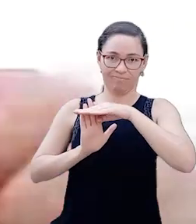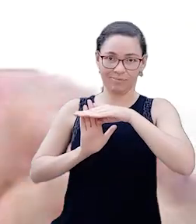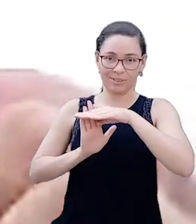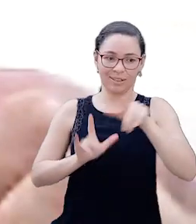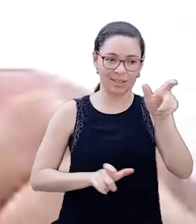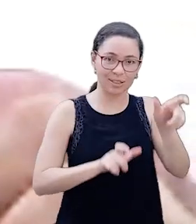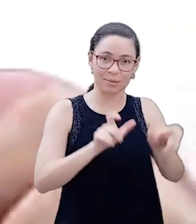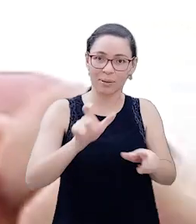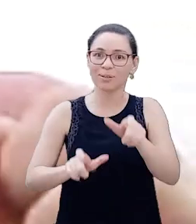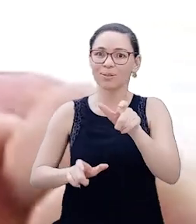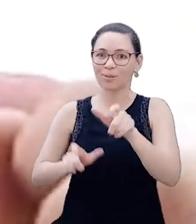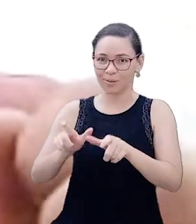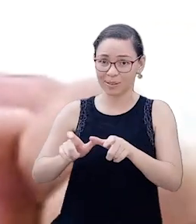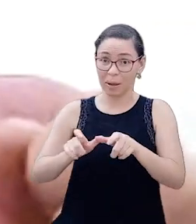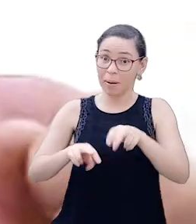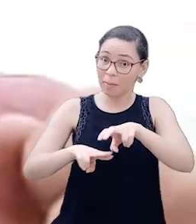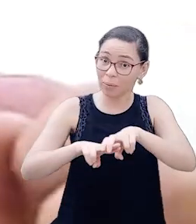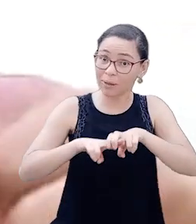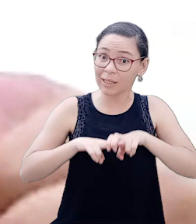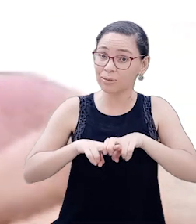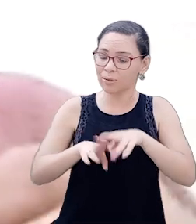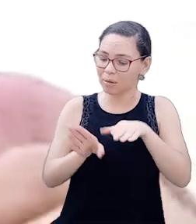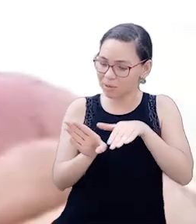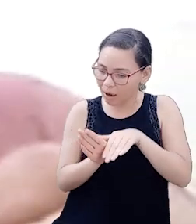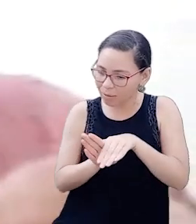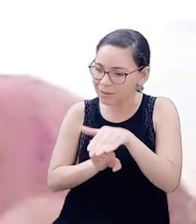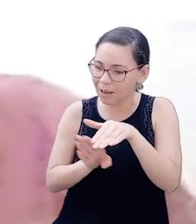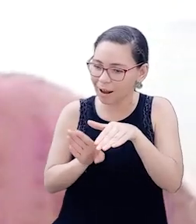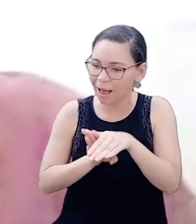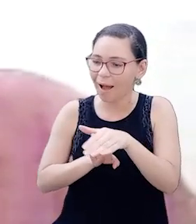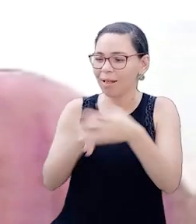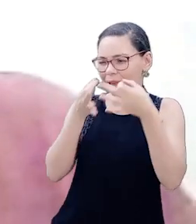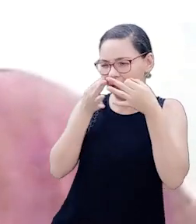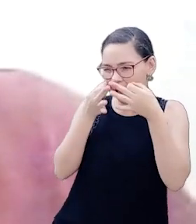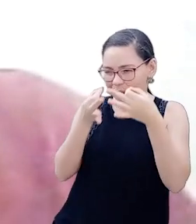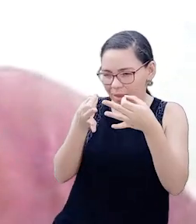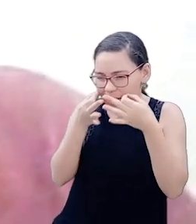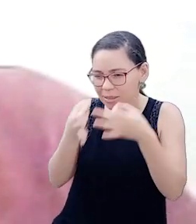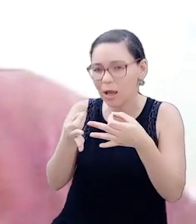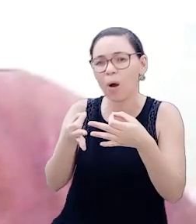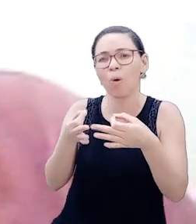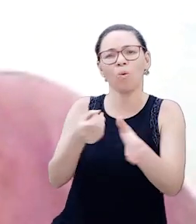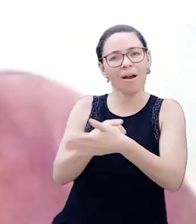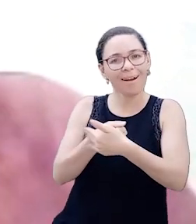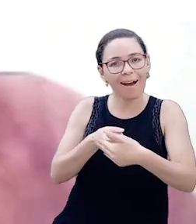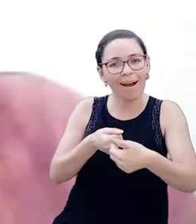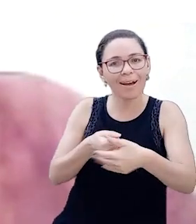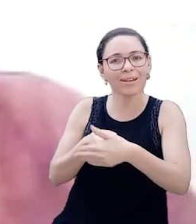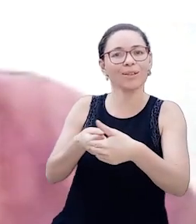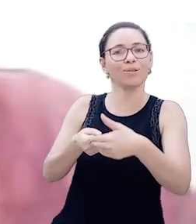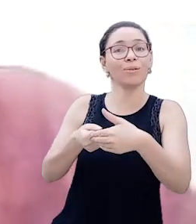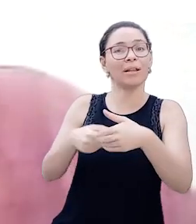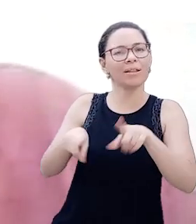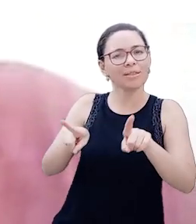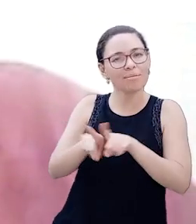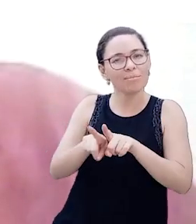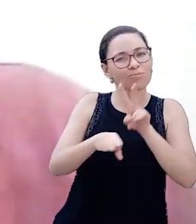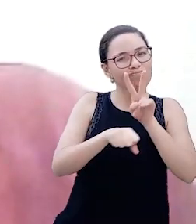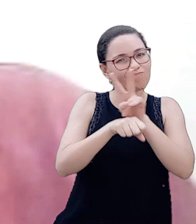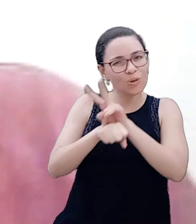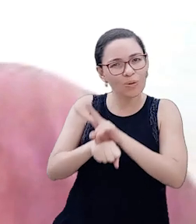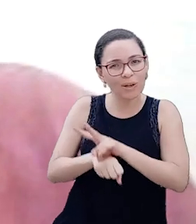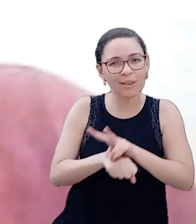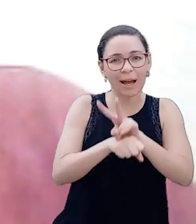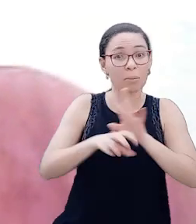uma preocupação em relação a essa volta. Já em relação às perdas de pessoas queridas e às mortes,